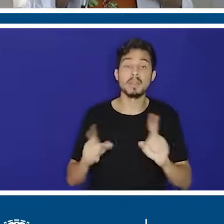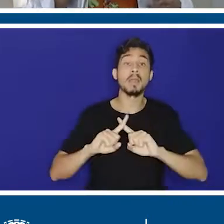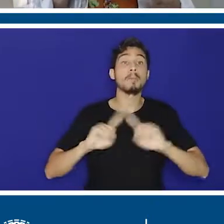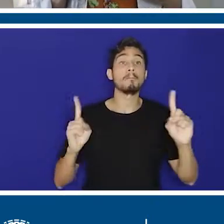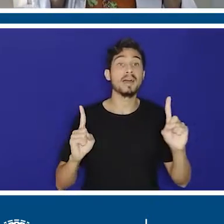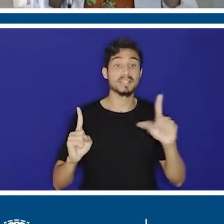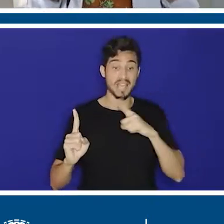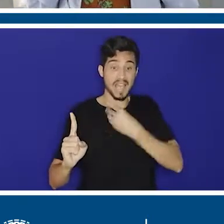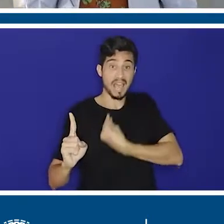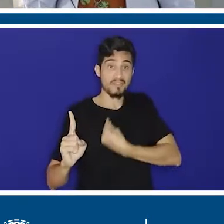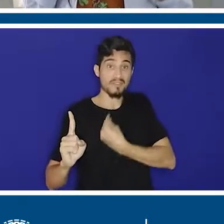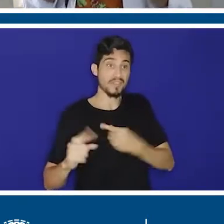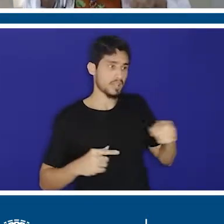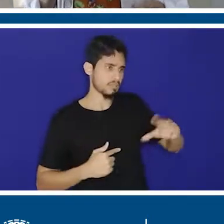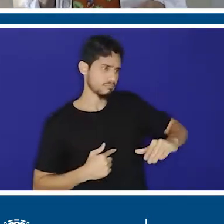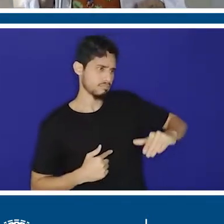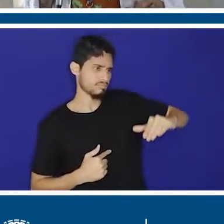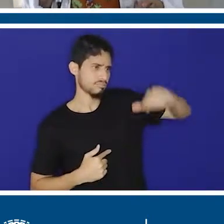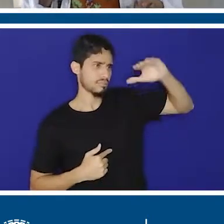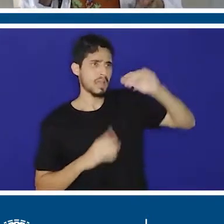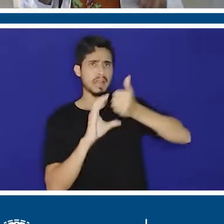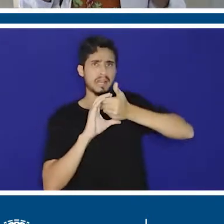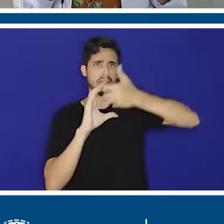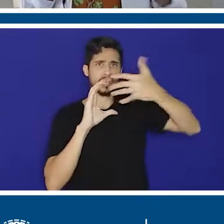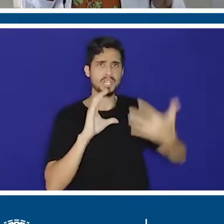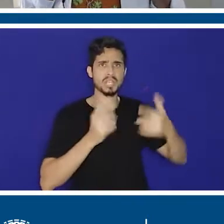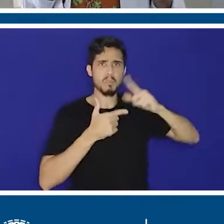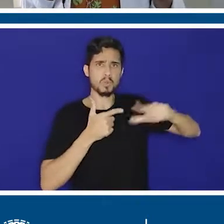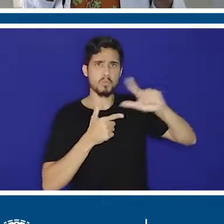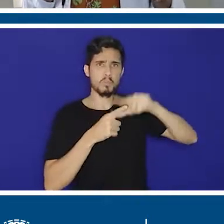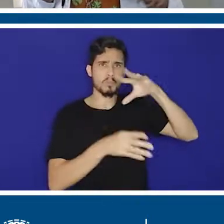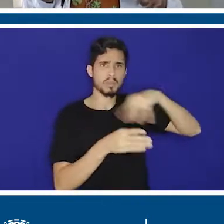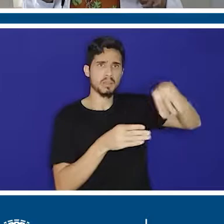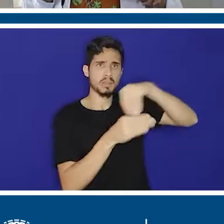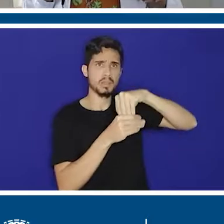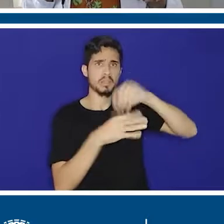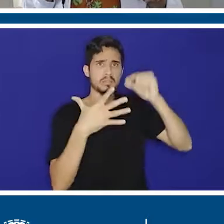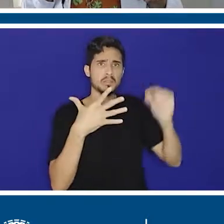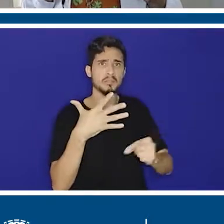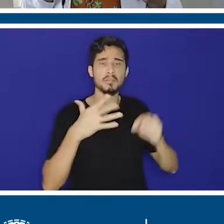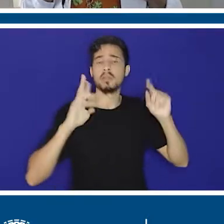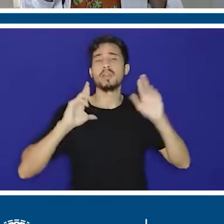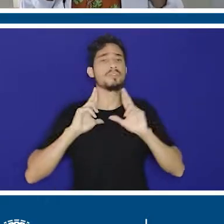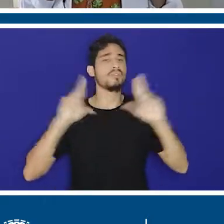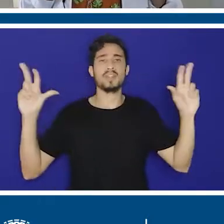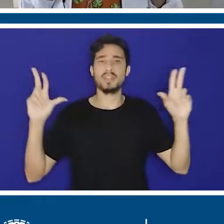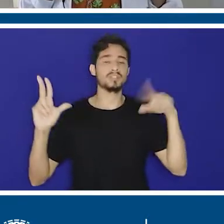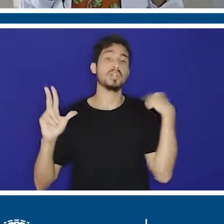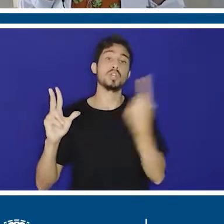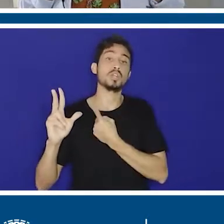as características, os problemas associados é que vão indicar a gente quando é que a gente vai